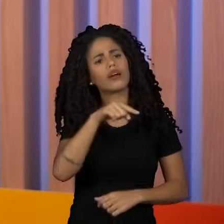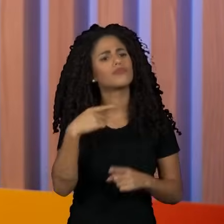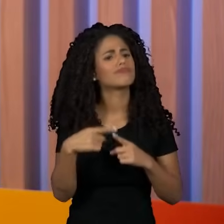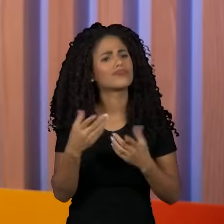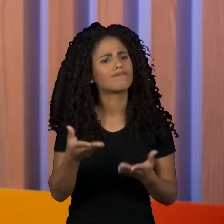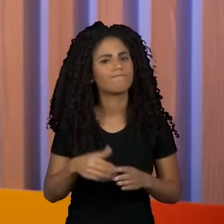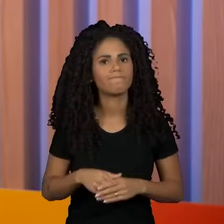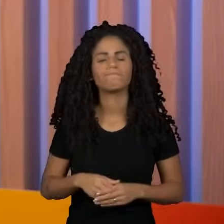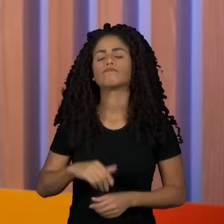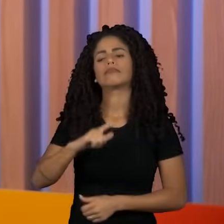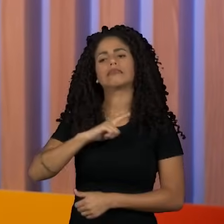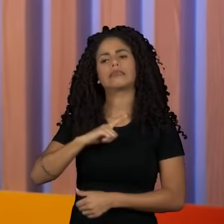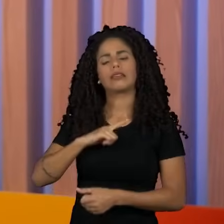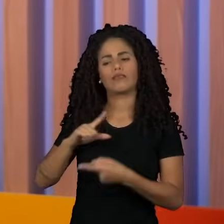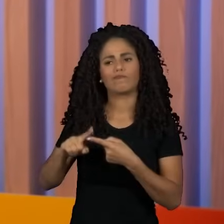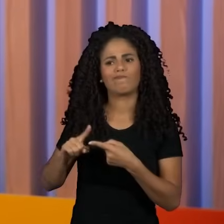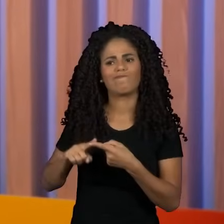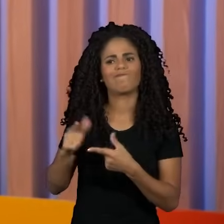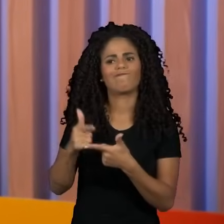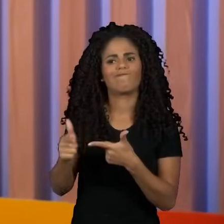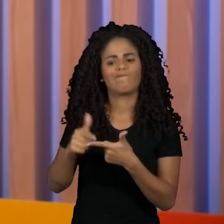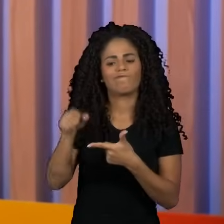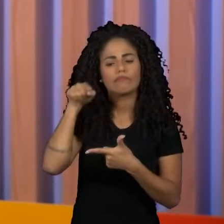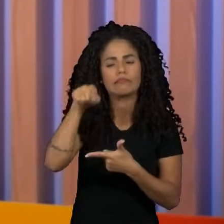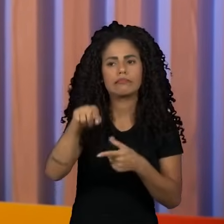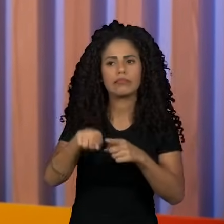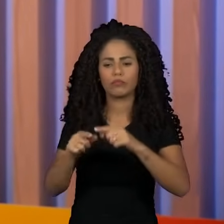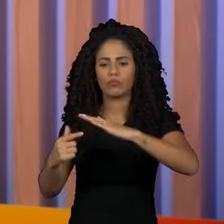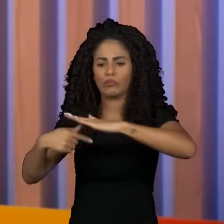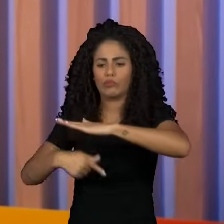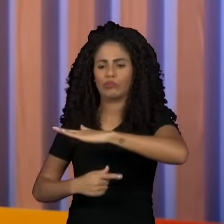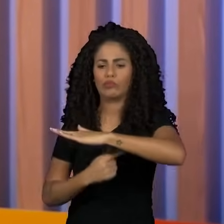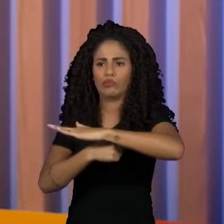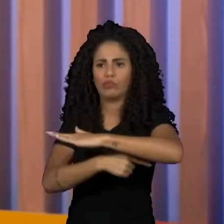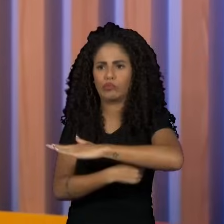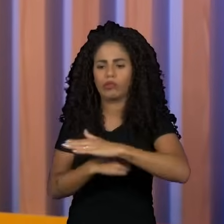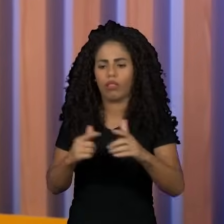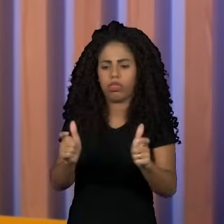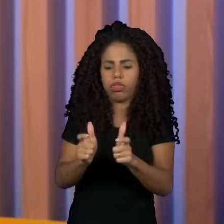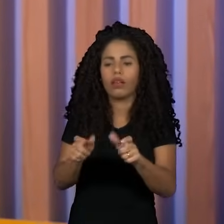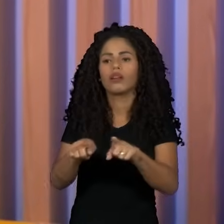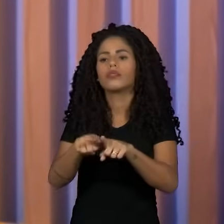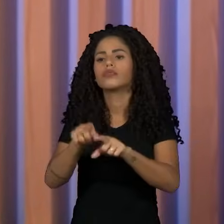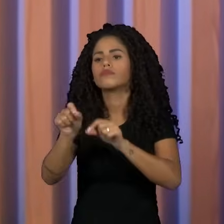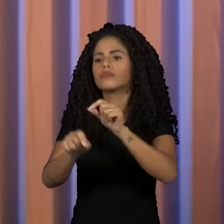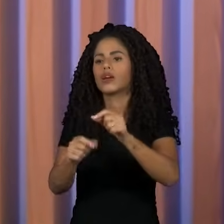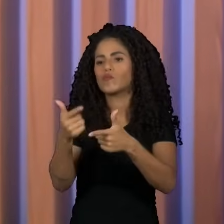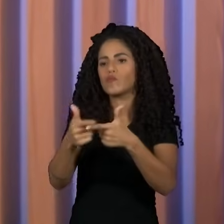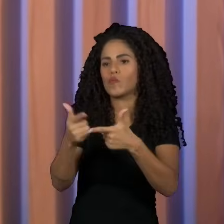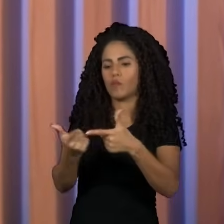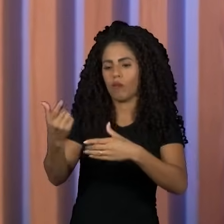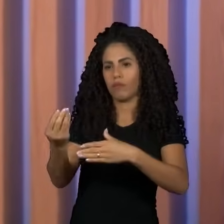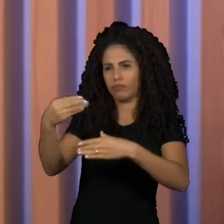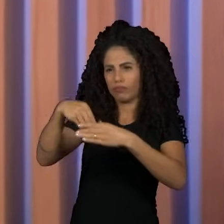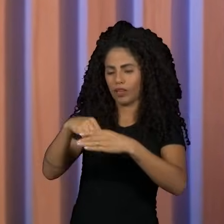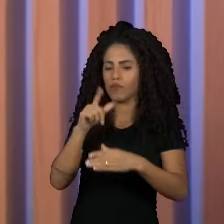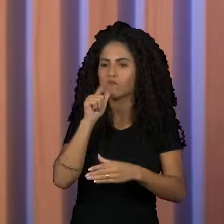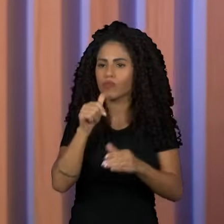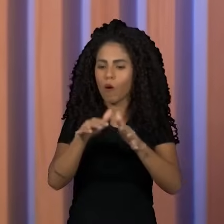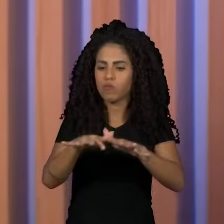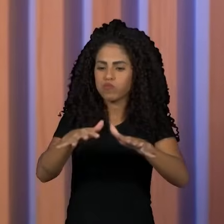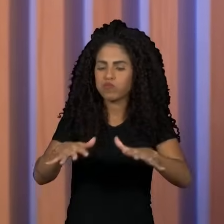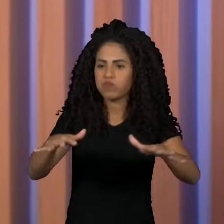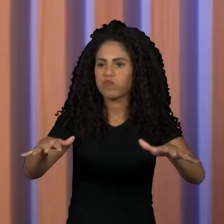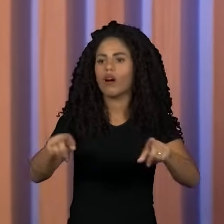várias ameaças, né, para a preservação não só dos golfinhos, mas dos ecossistemas aquáticos. Desde a ação